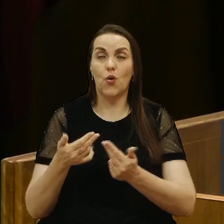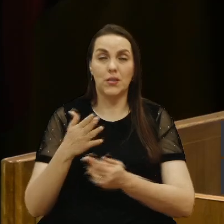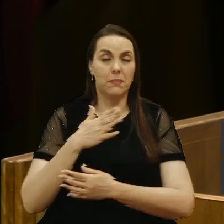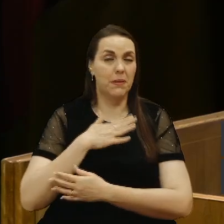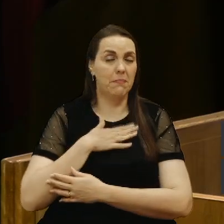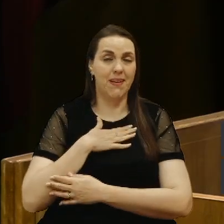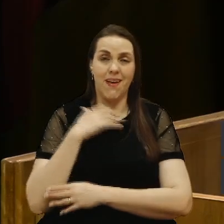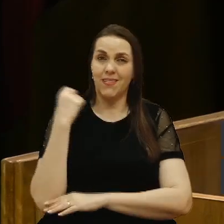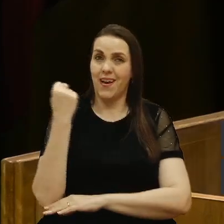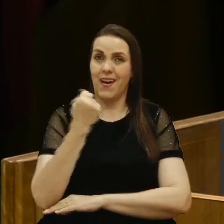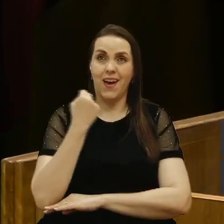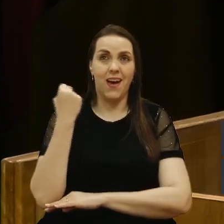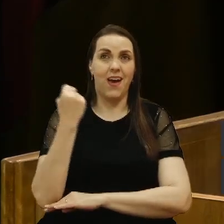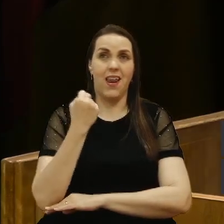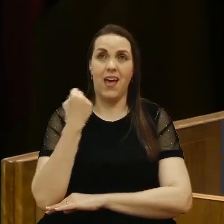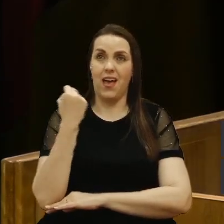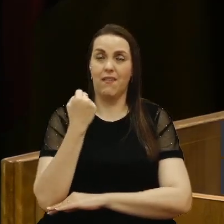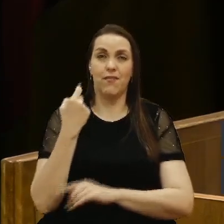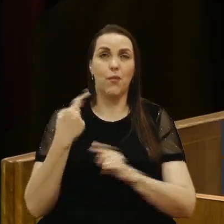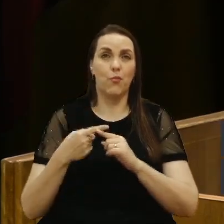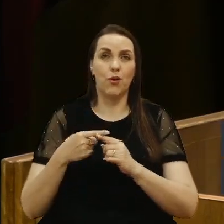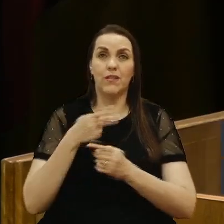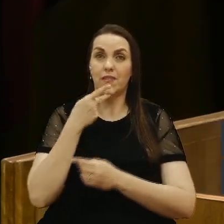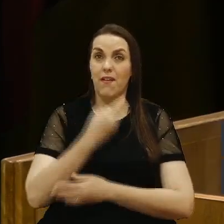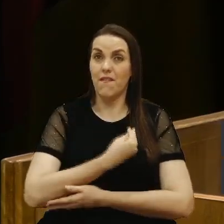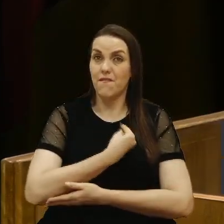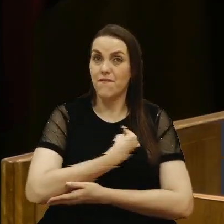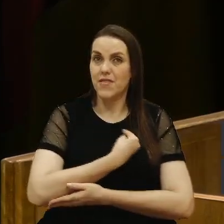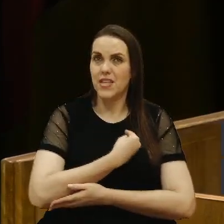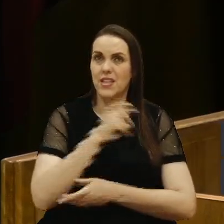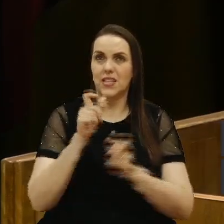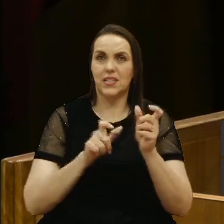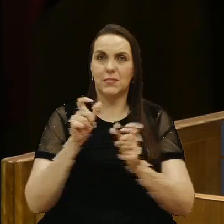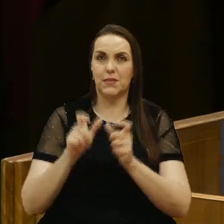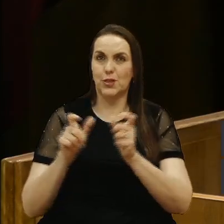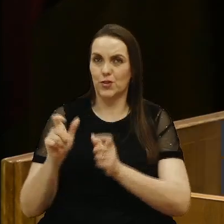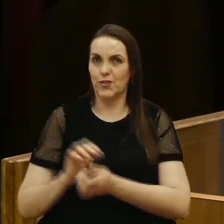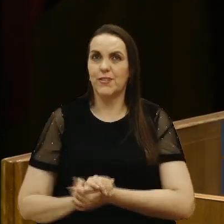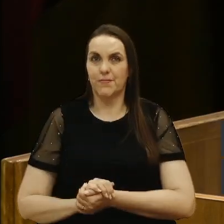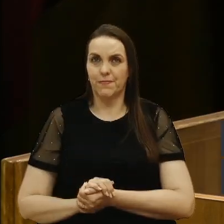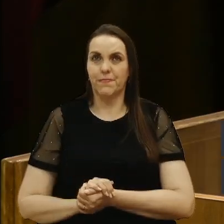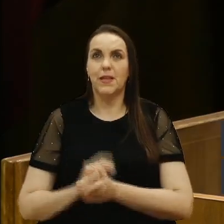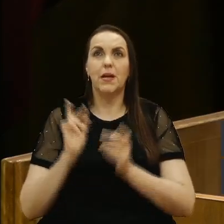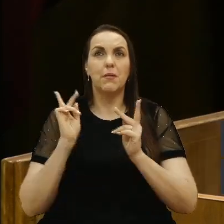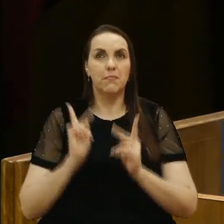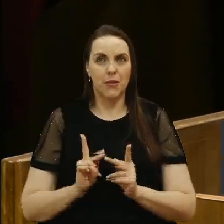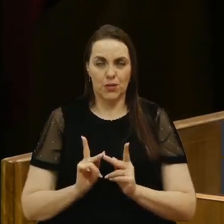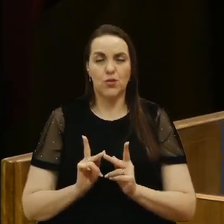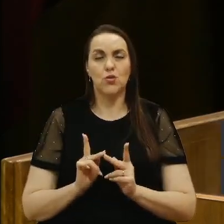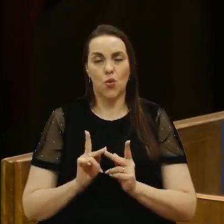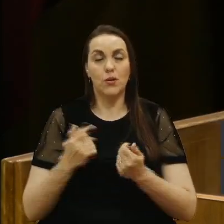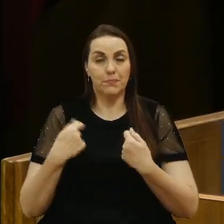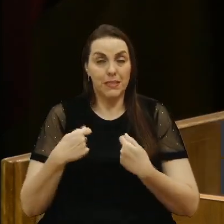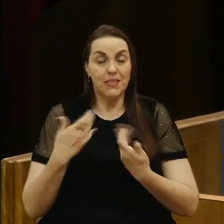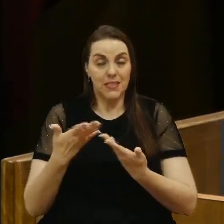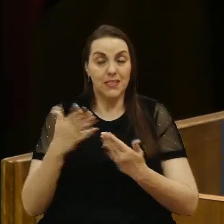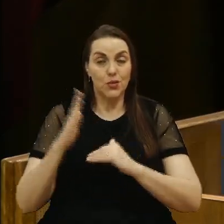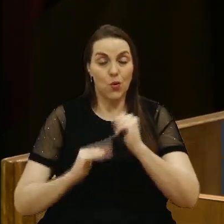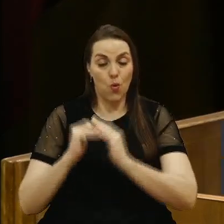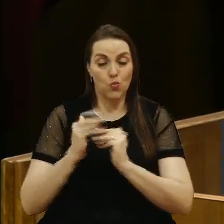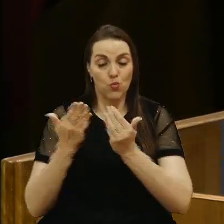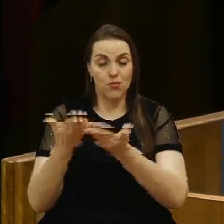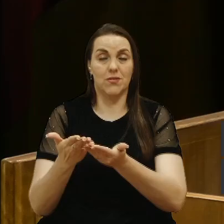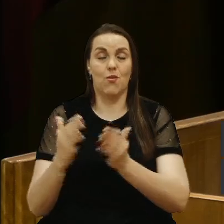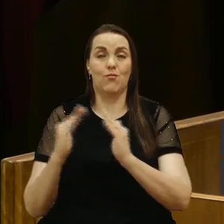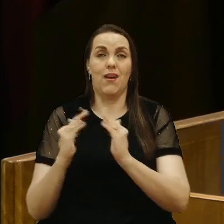muito grave. Porque a gente está falando da vida de pessoas. Pessoas que contam com a construção dessa casa. Pessoas